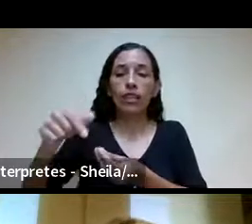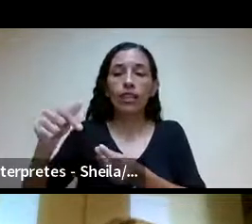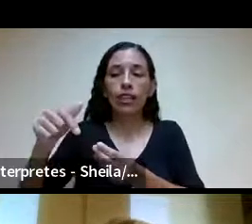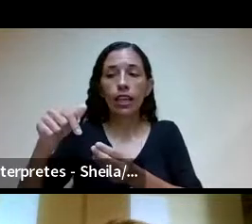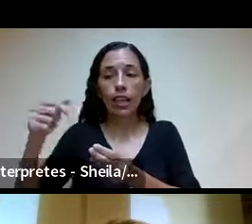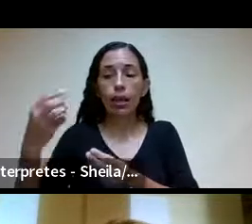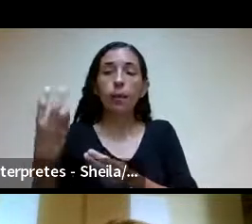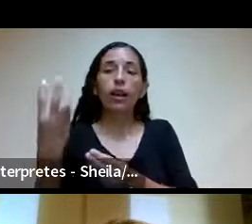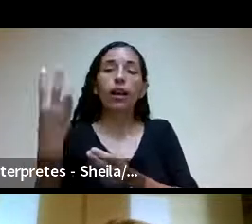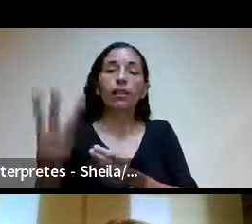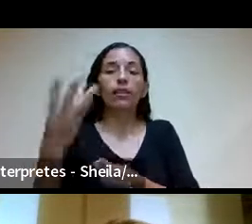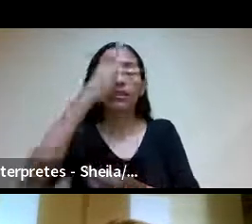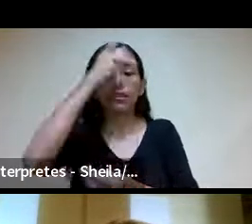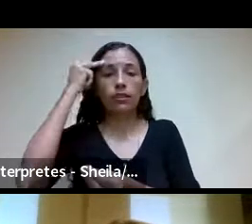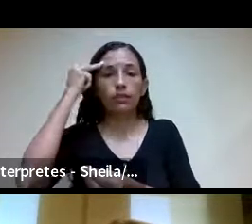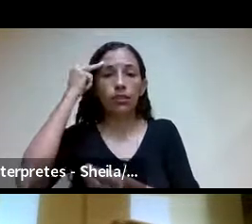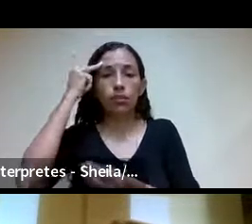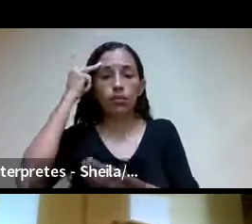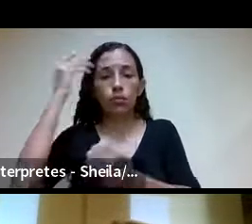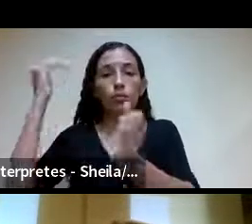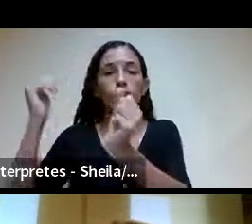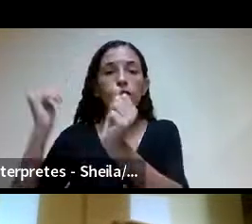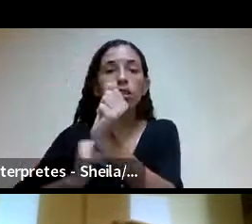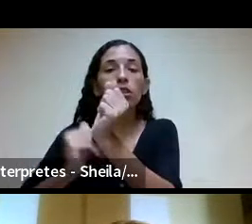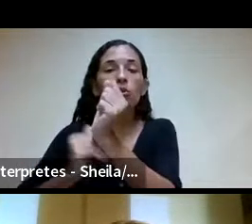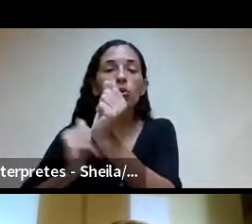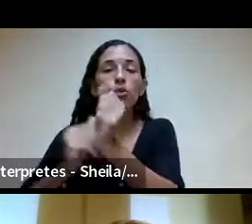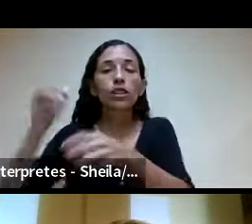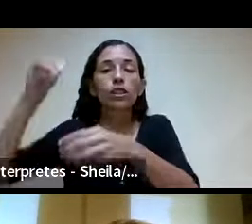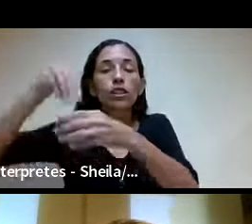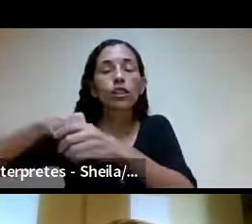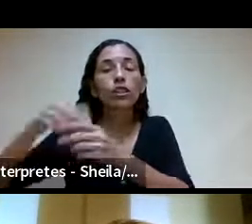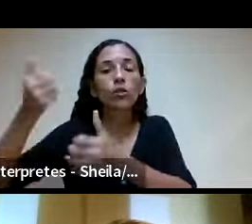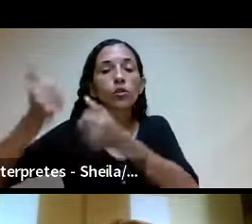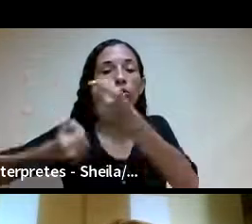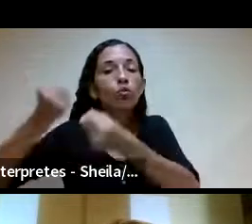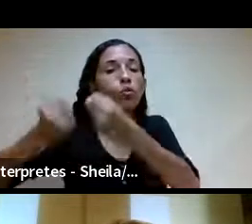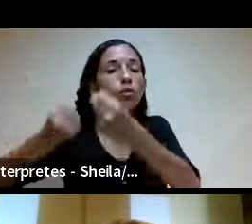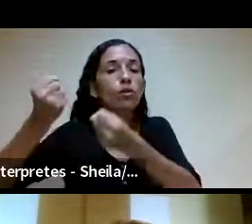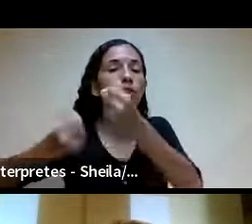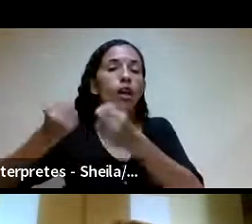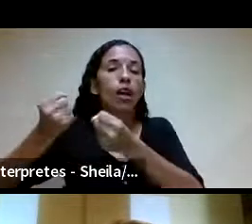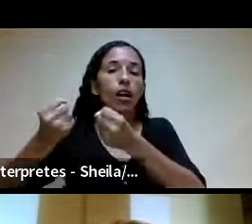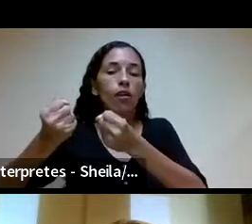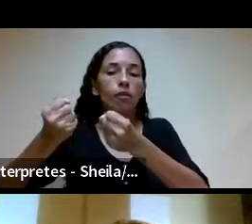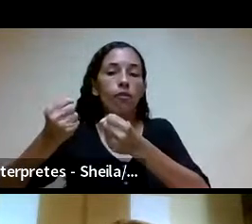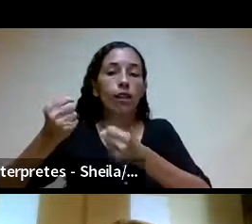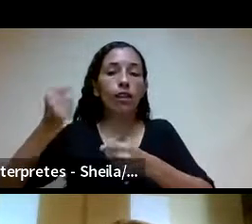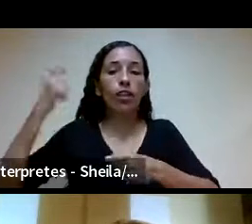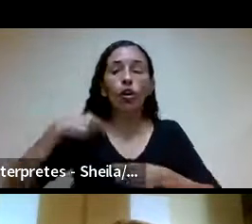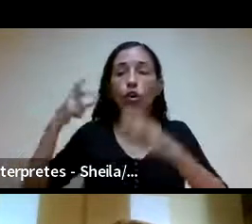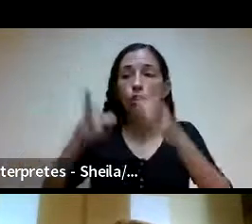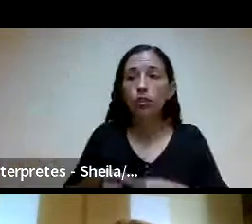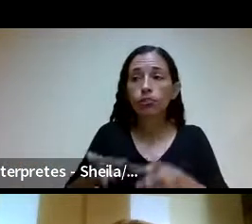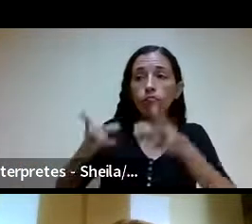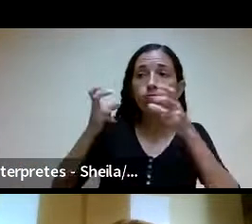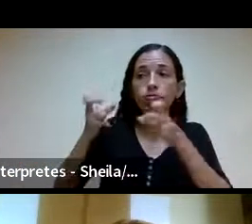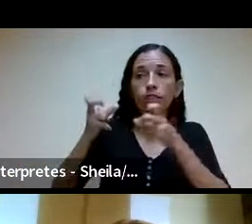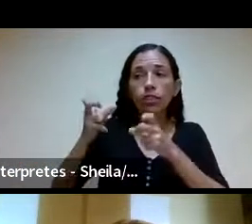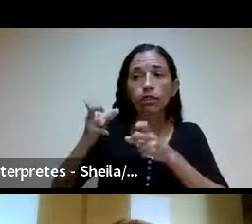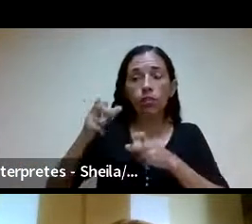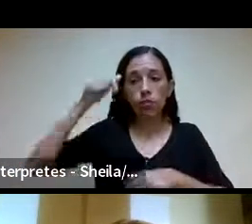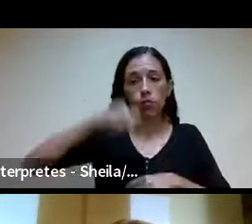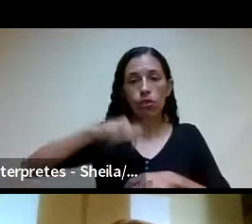Nós conseguimos identificar a Emanuele e conseguimos identificar as eleitoras que estavam dentro do carro.